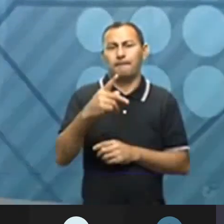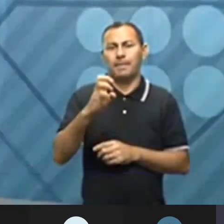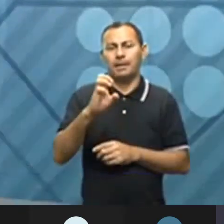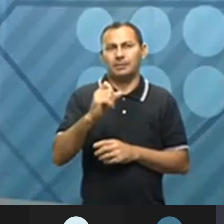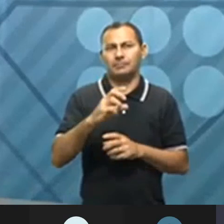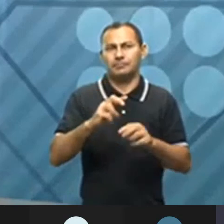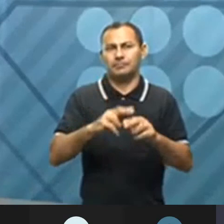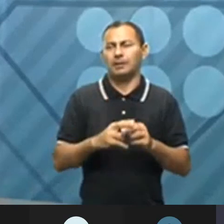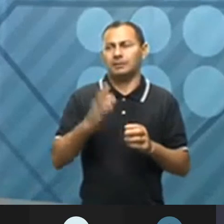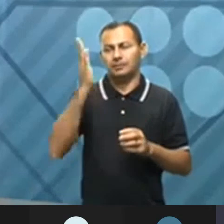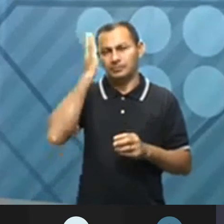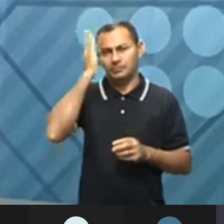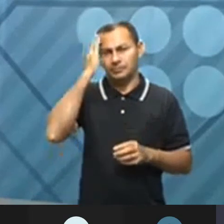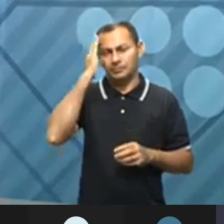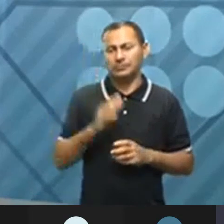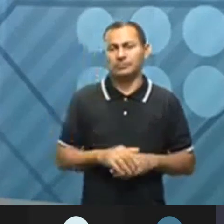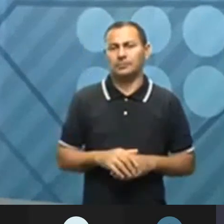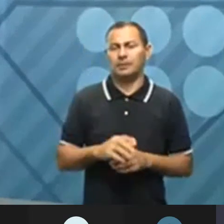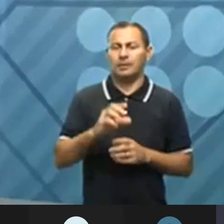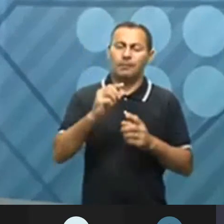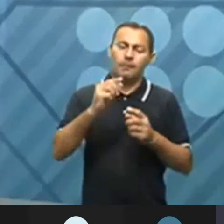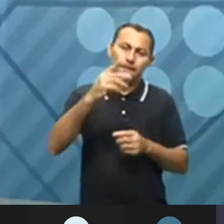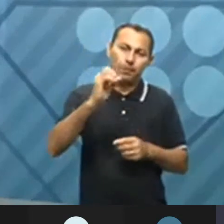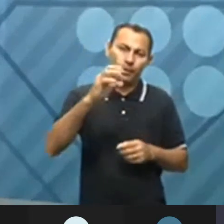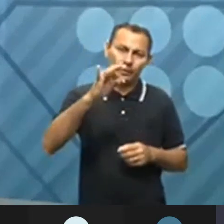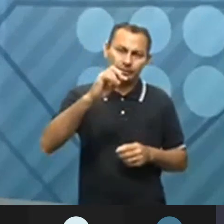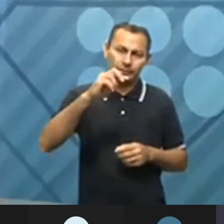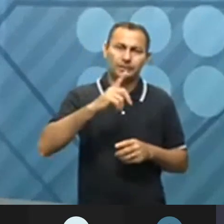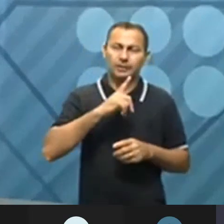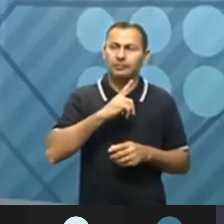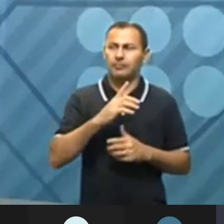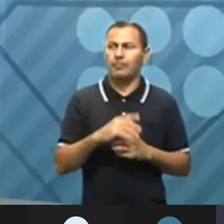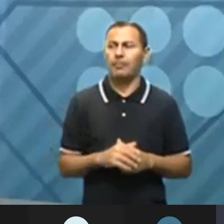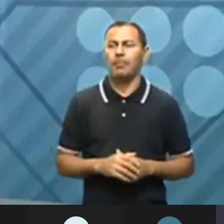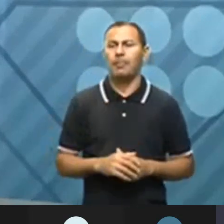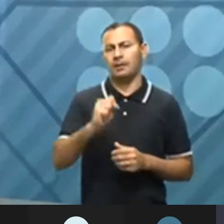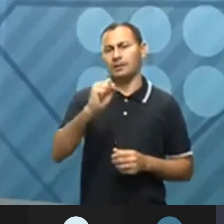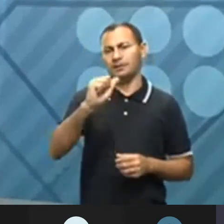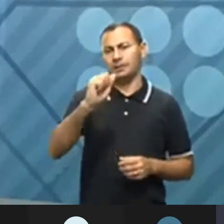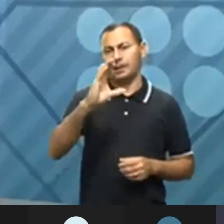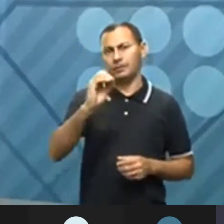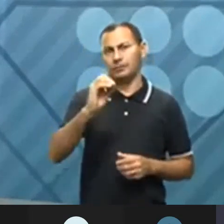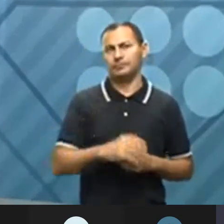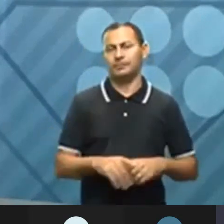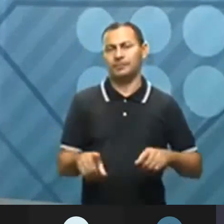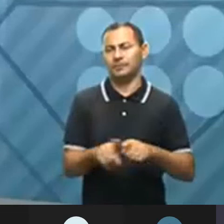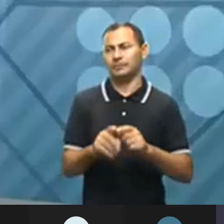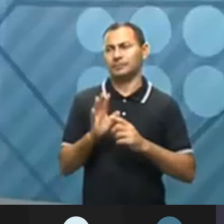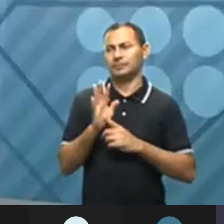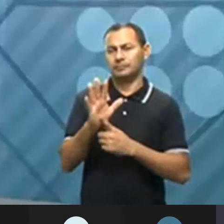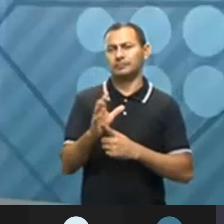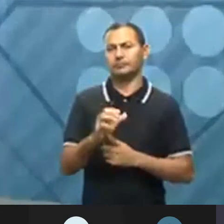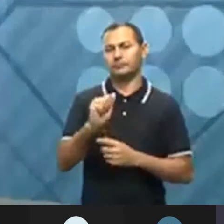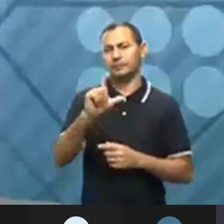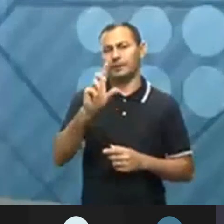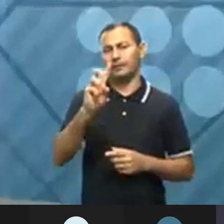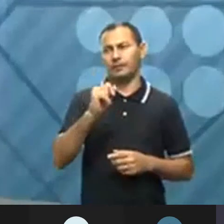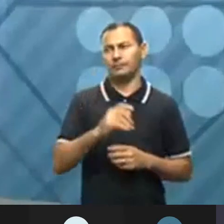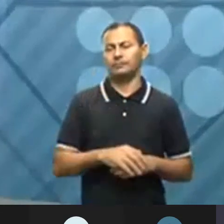na peça anatômica. Mas a gente sabe que ali naquela pontinha a gente vai ter, então, os sacos alveolares, que estão